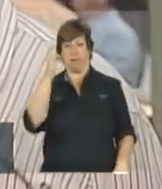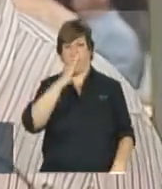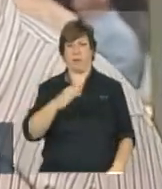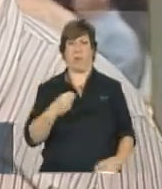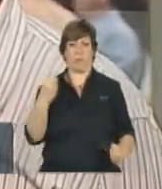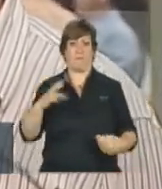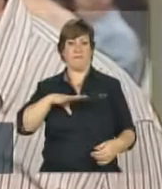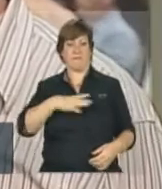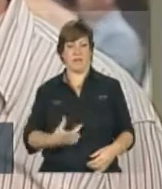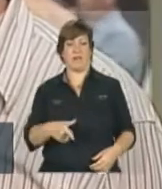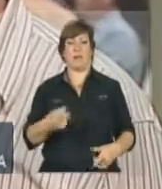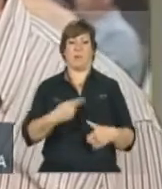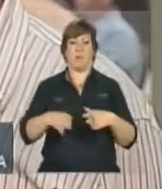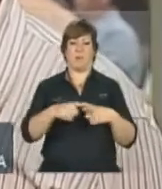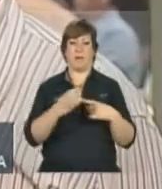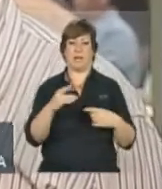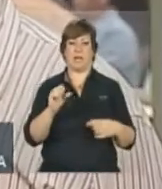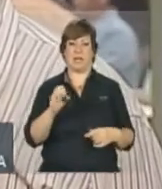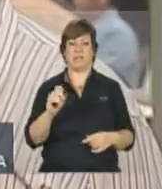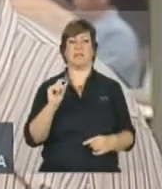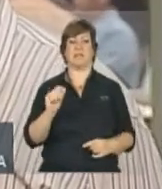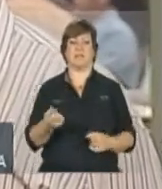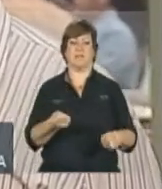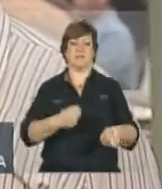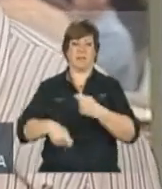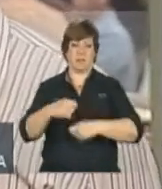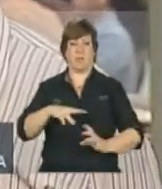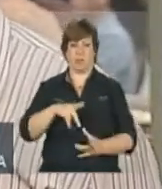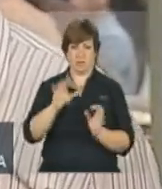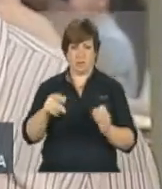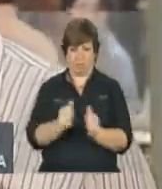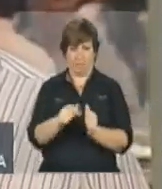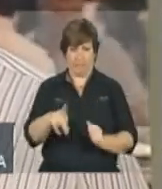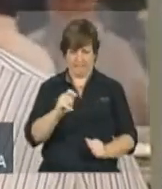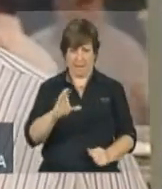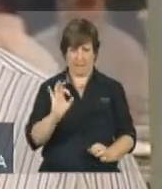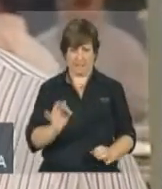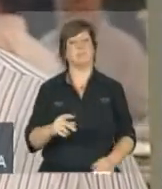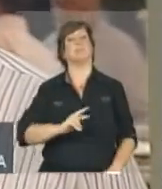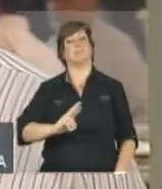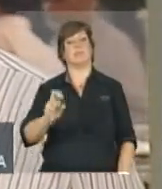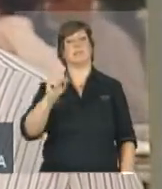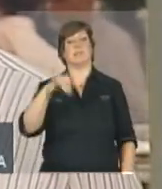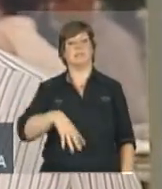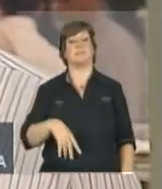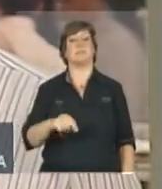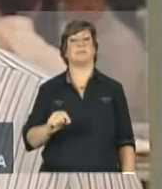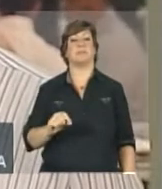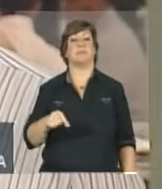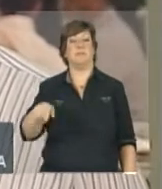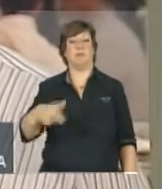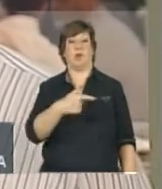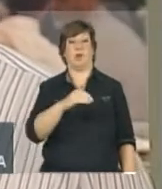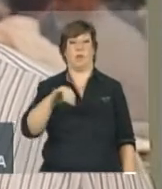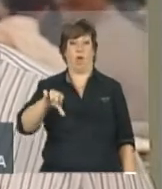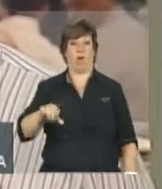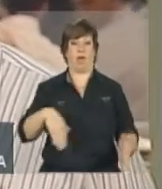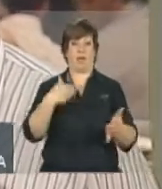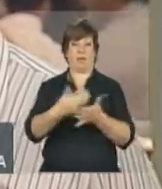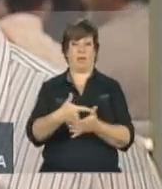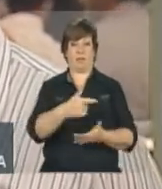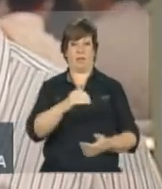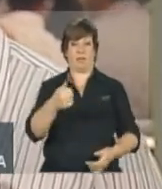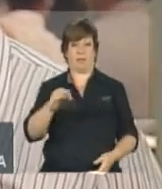a crise financeira global com o PAC? Isso foi uma grande preocupação, né, de 2009 para